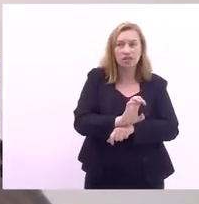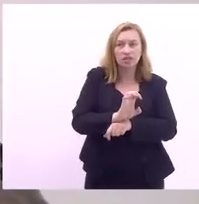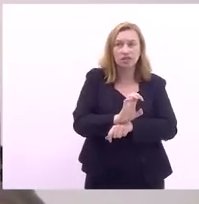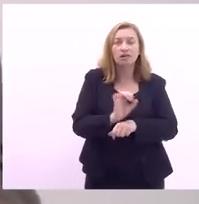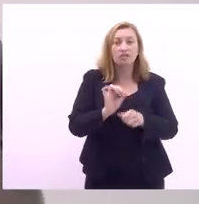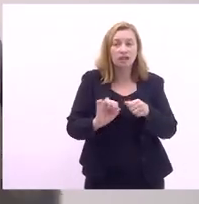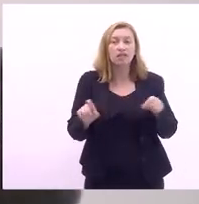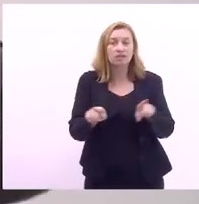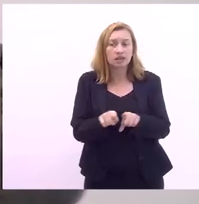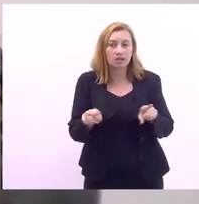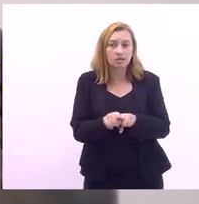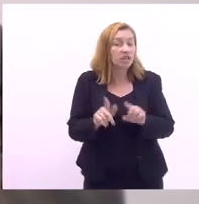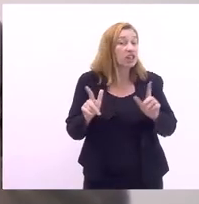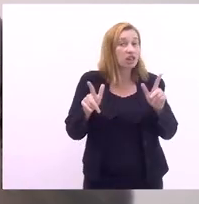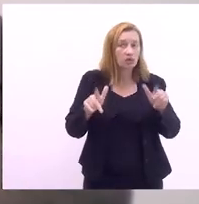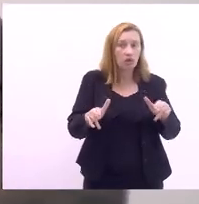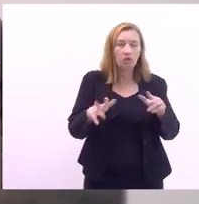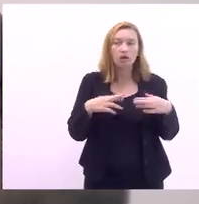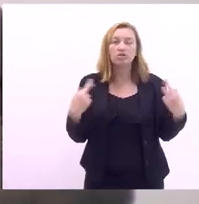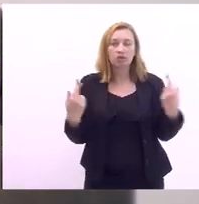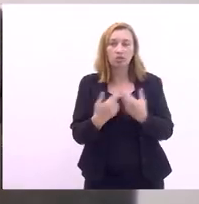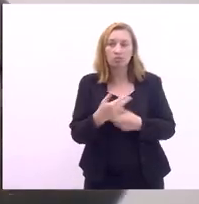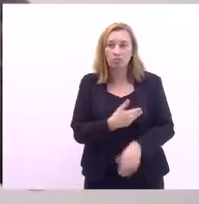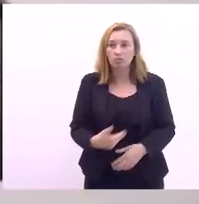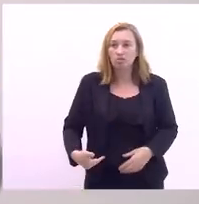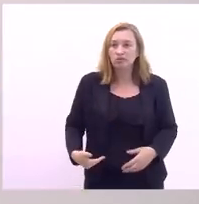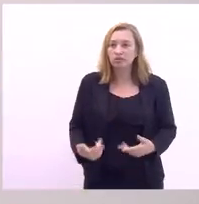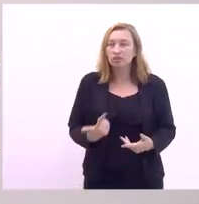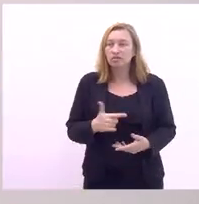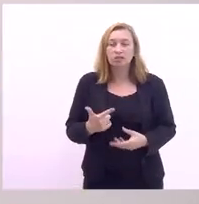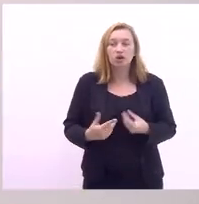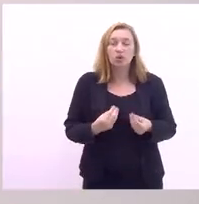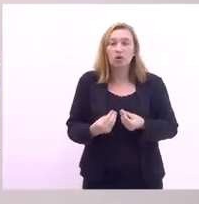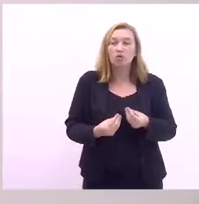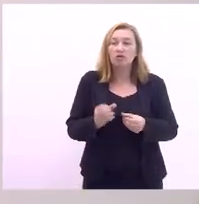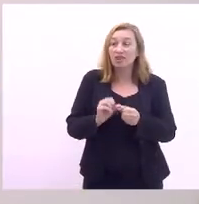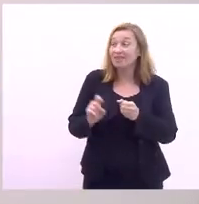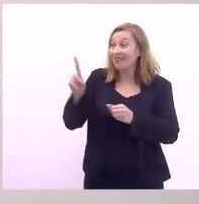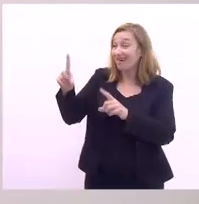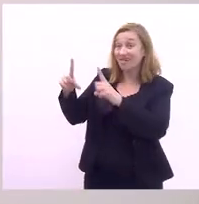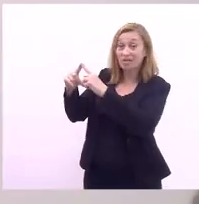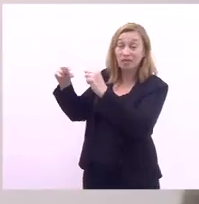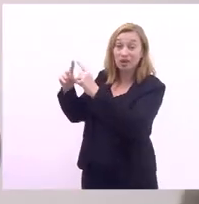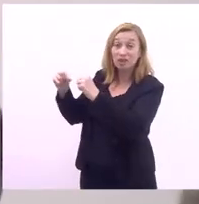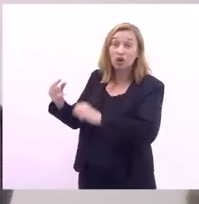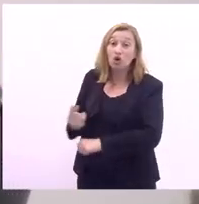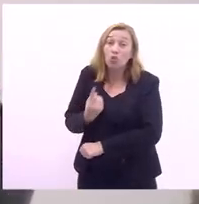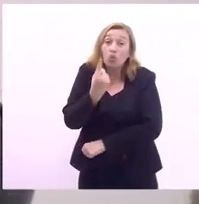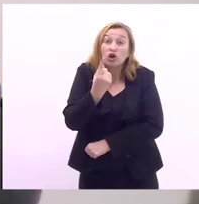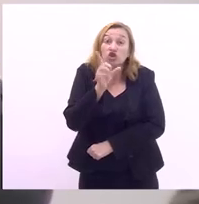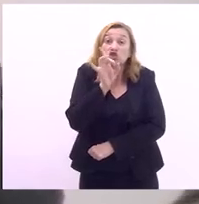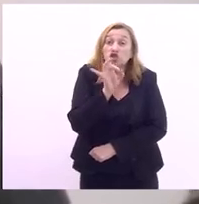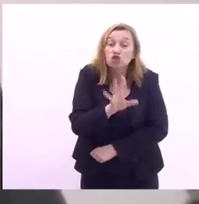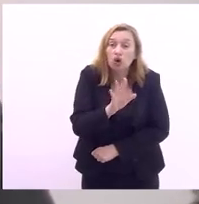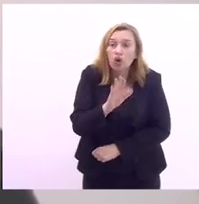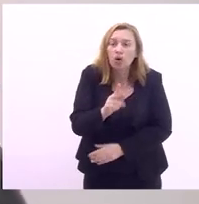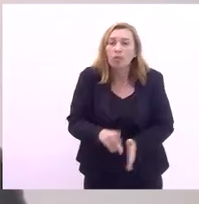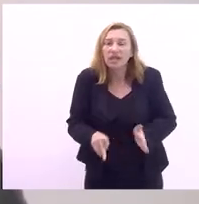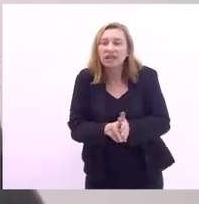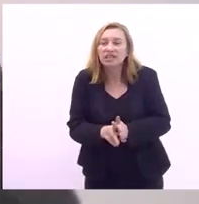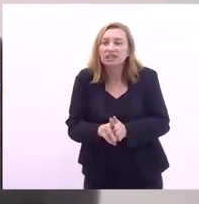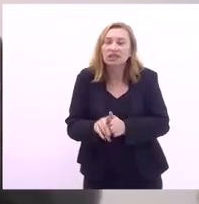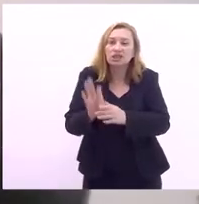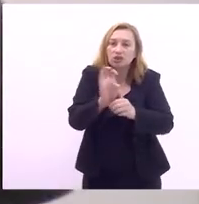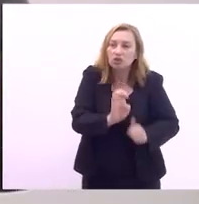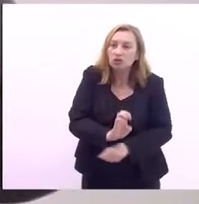fazer também a mesma audiência pública, porque não dava para fazer em Brasília uma audiência pública de todas as unidades